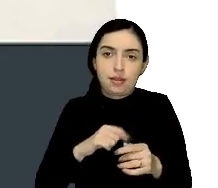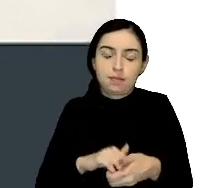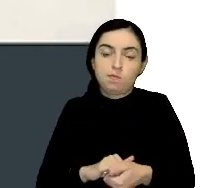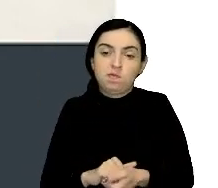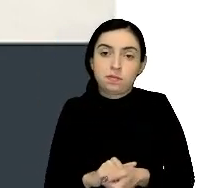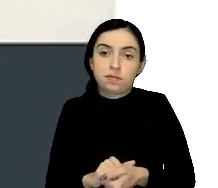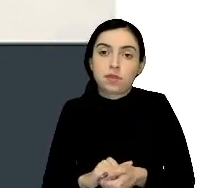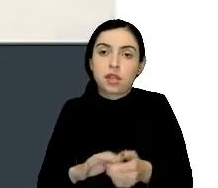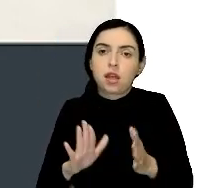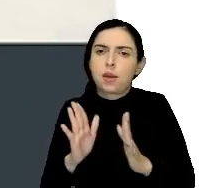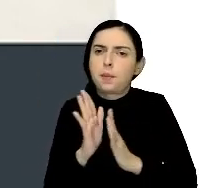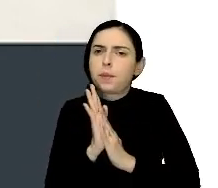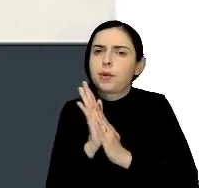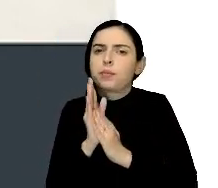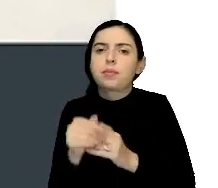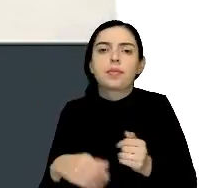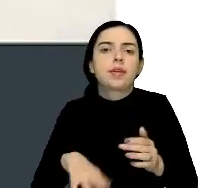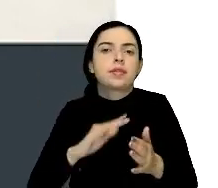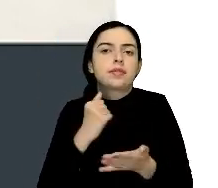promessa de emprego.